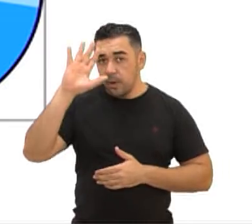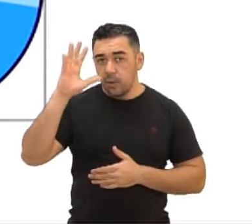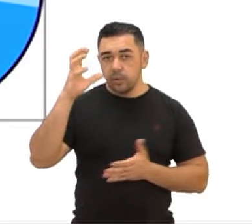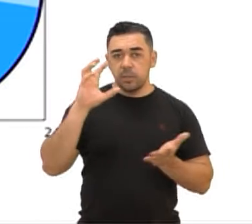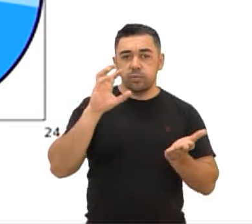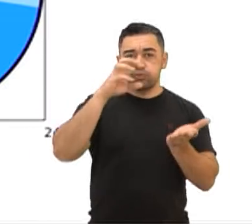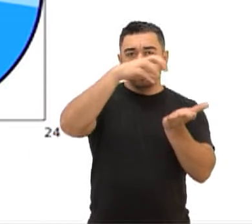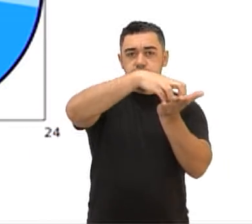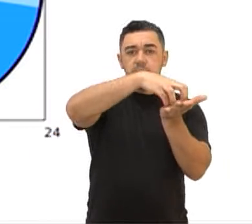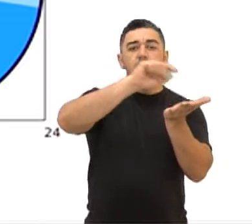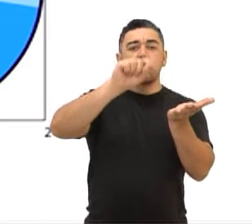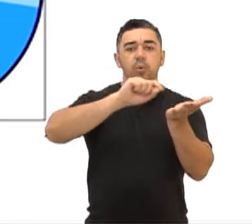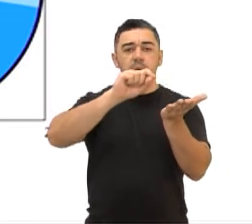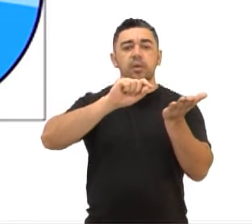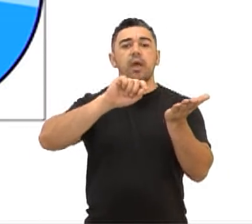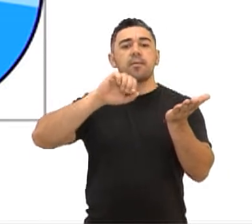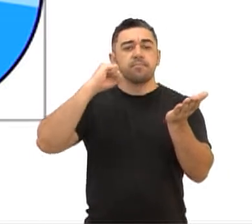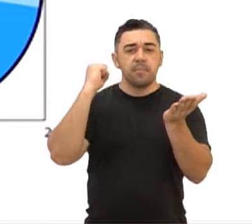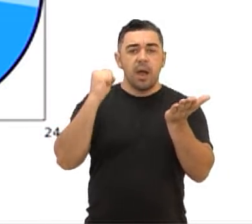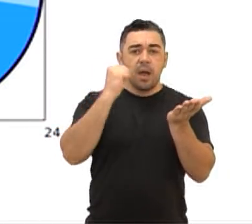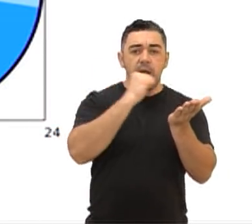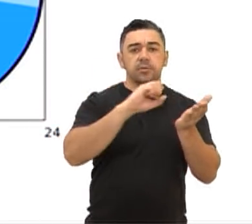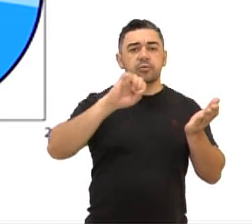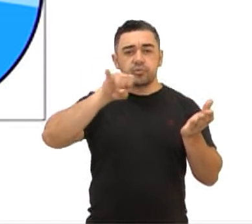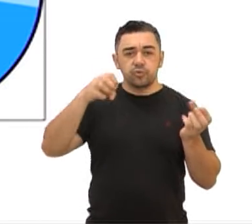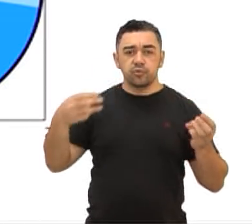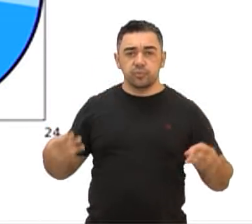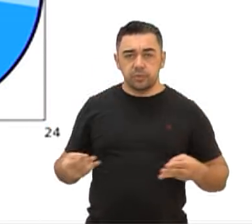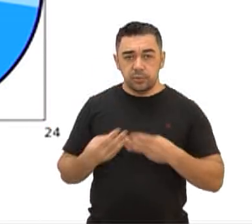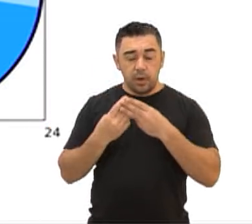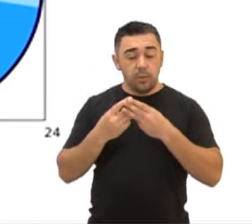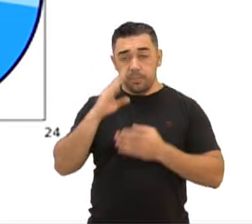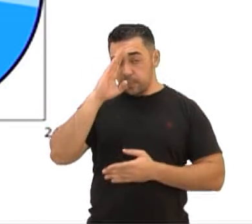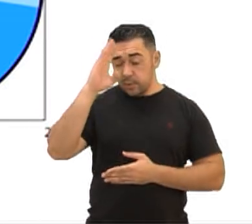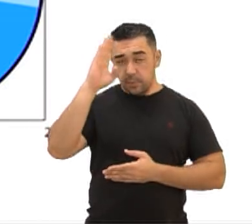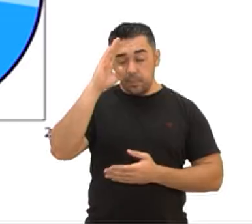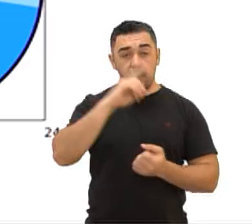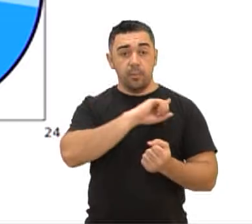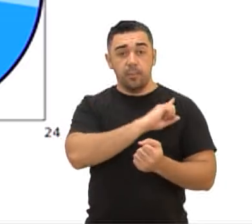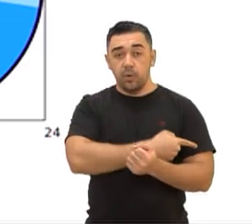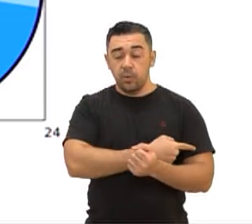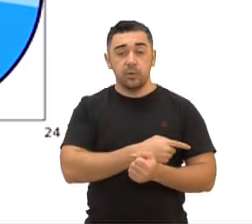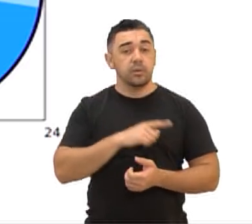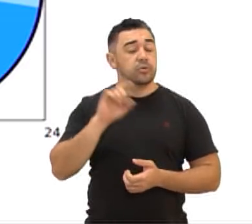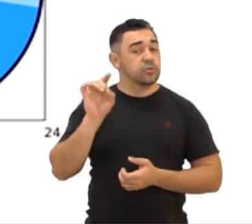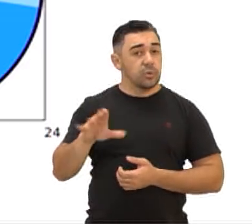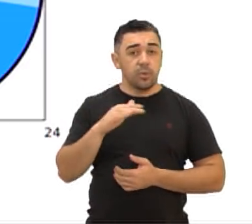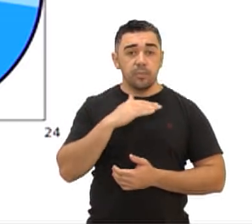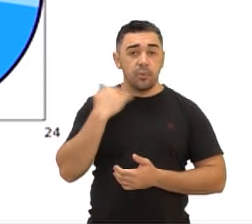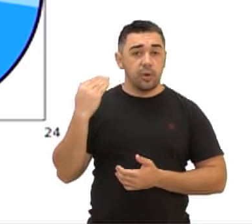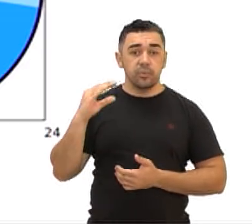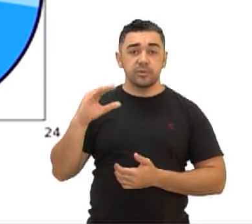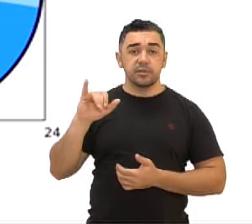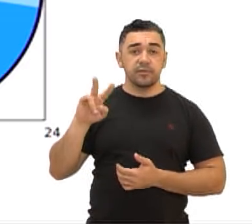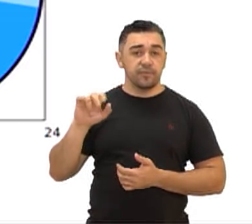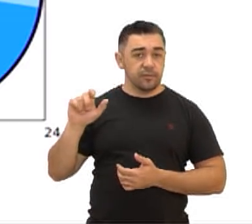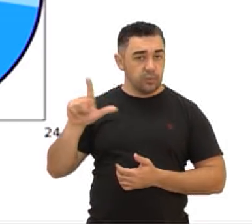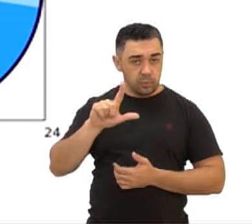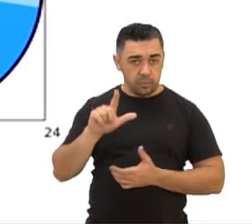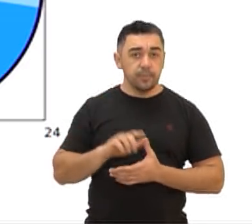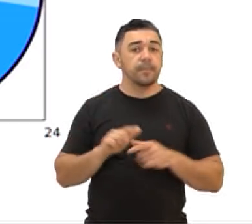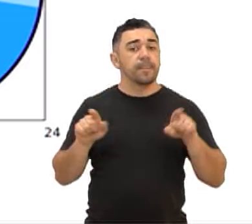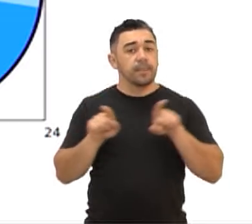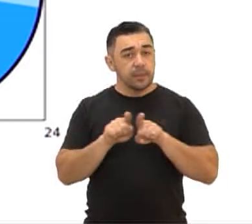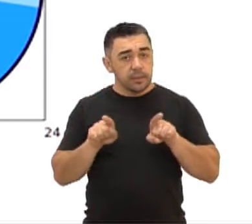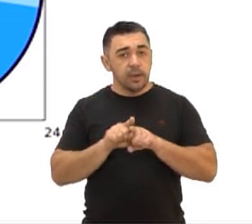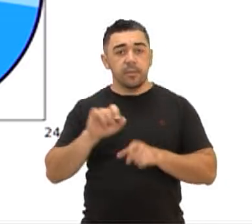holocausto promovido pelos nazistas contra os judeus. Você tem na Polônia praticamente só civis mortos, como também